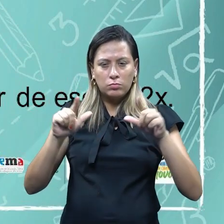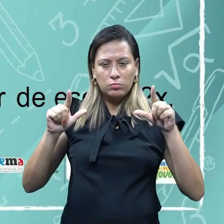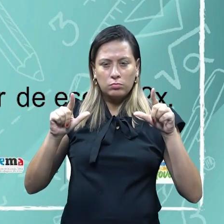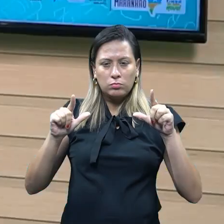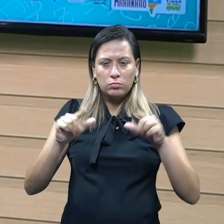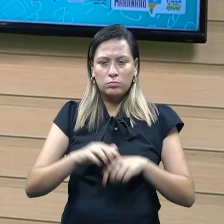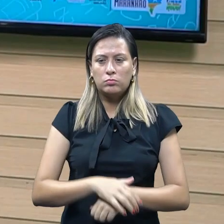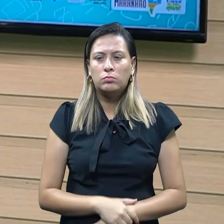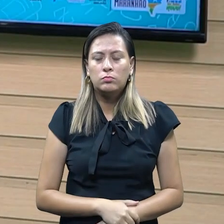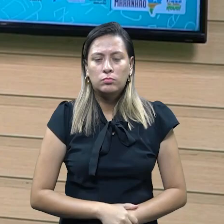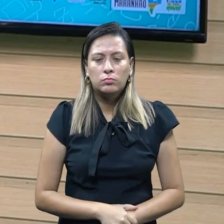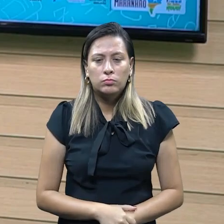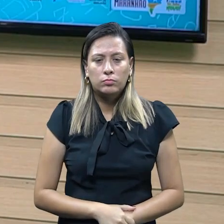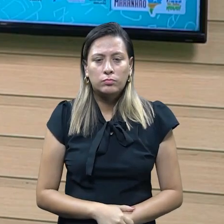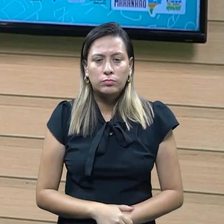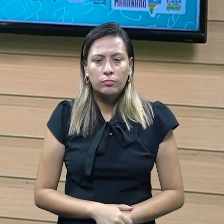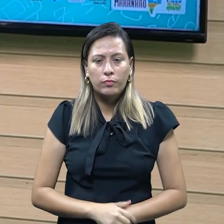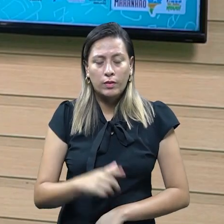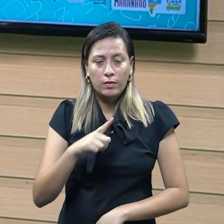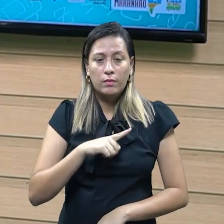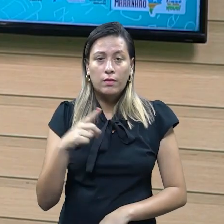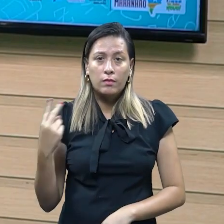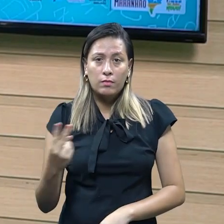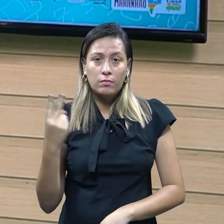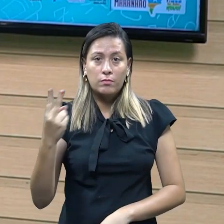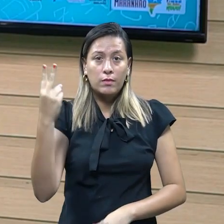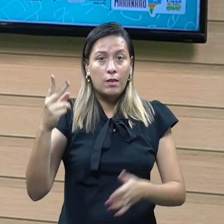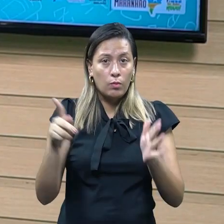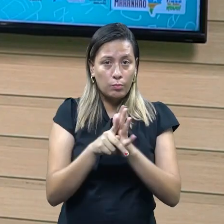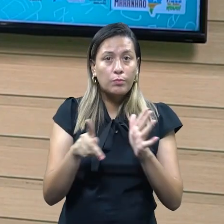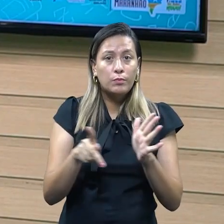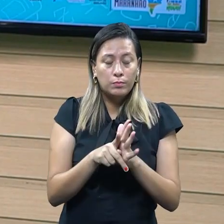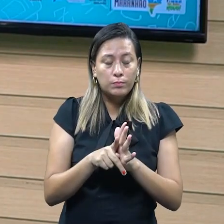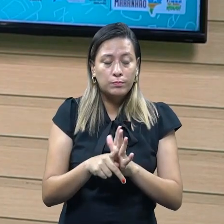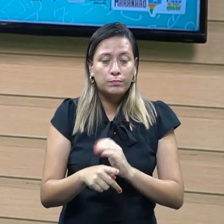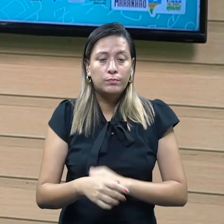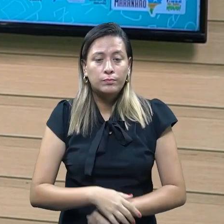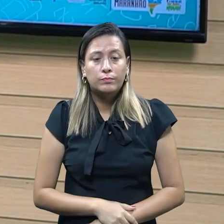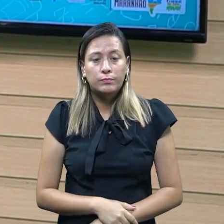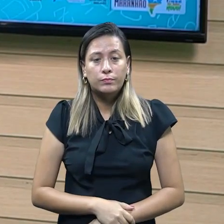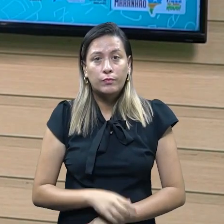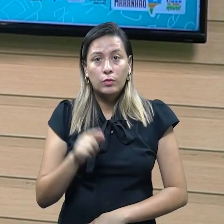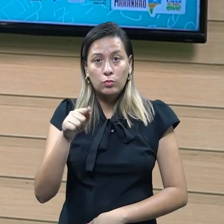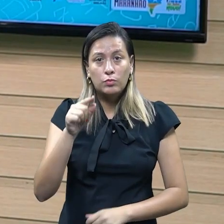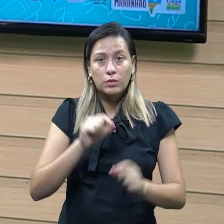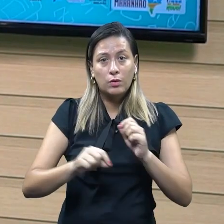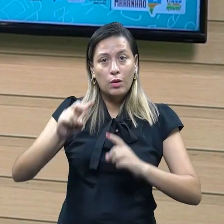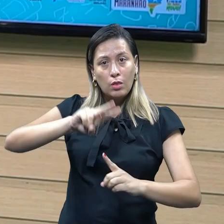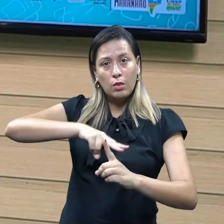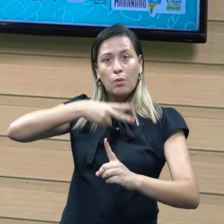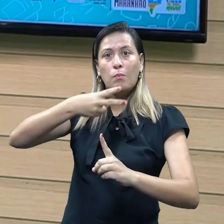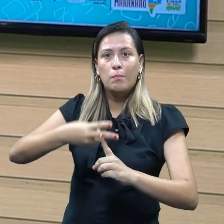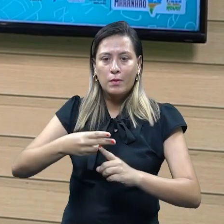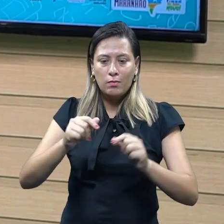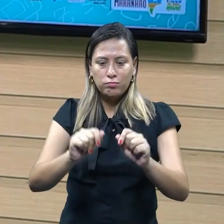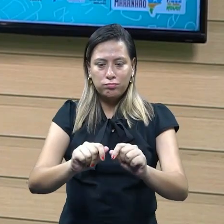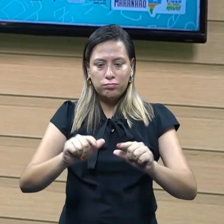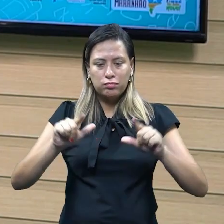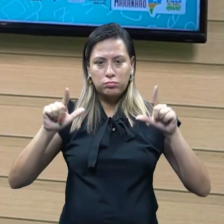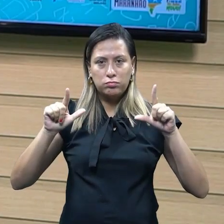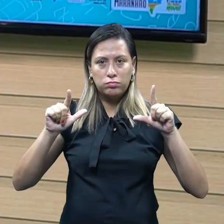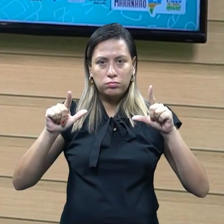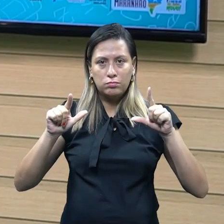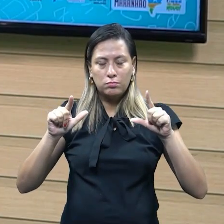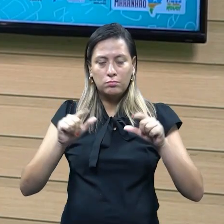Mais, nesse aqui você tem um valor de escala específico, quando você quer dobrar a sua